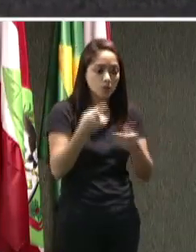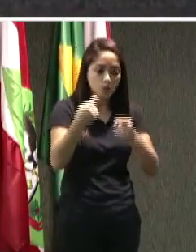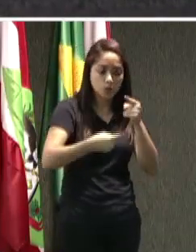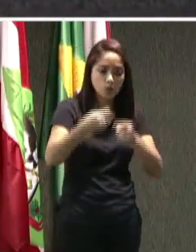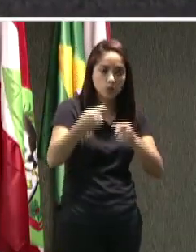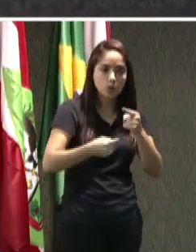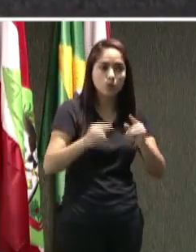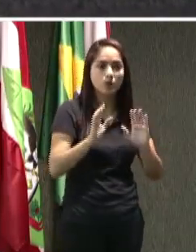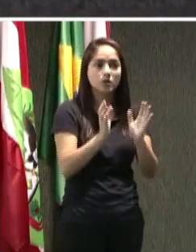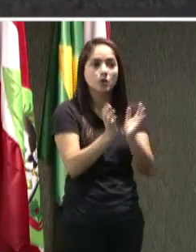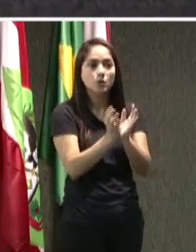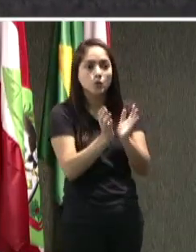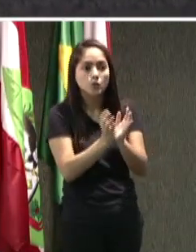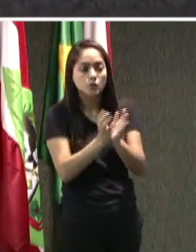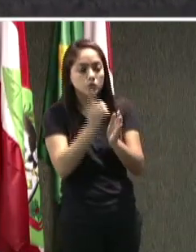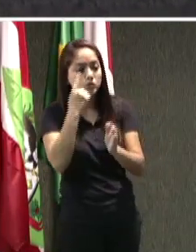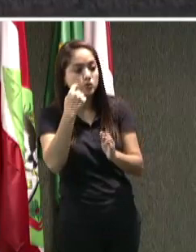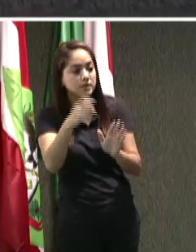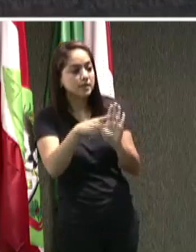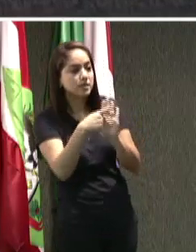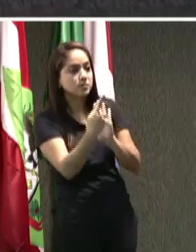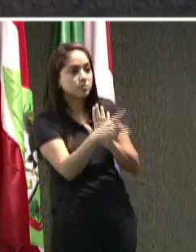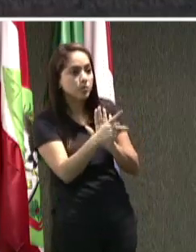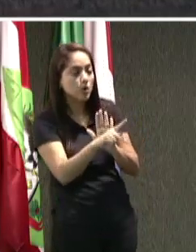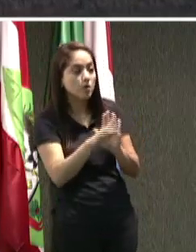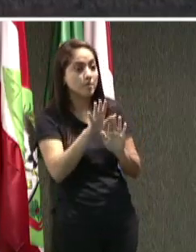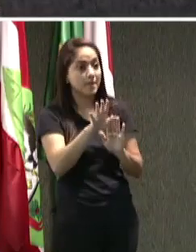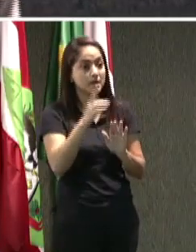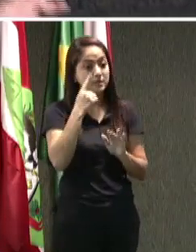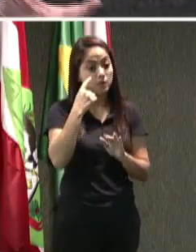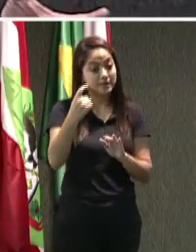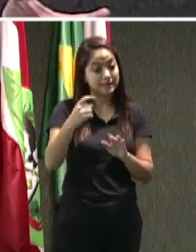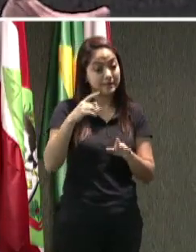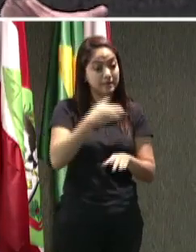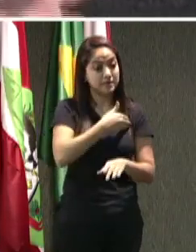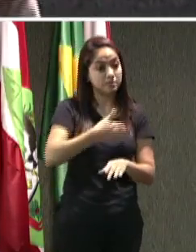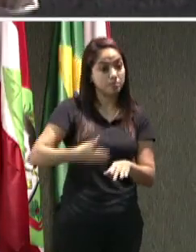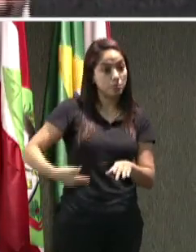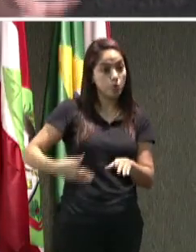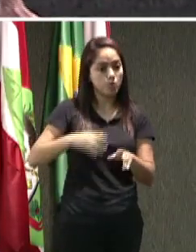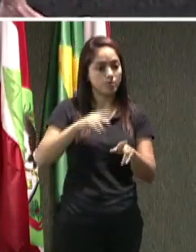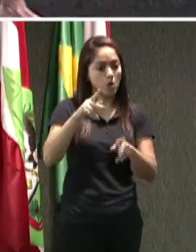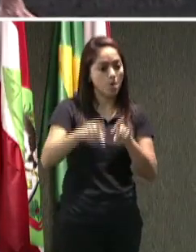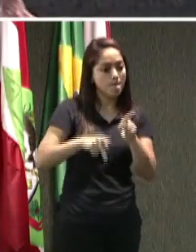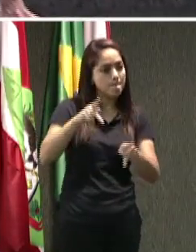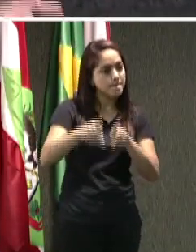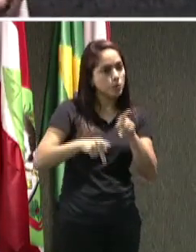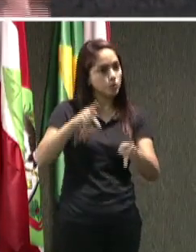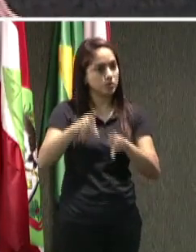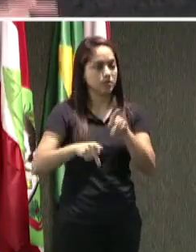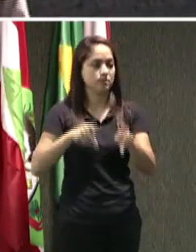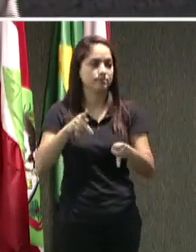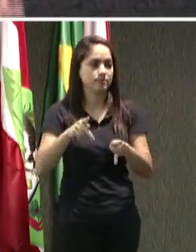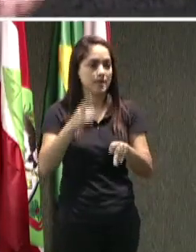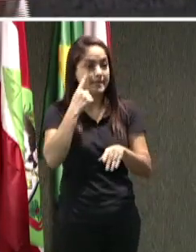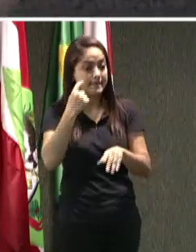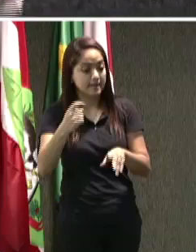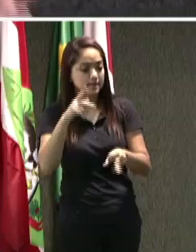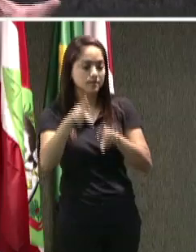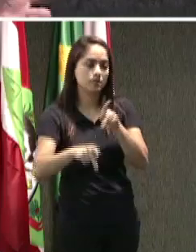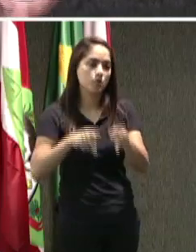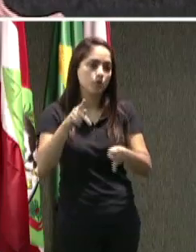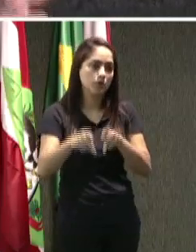um grupo com o seu interesse, é o interesse público que deve prevalecer. Sempre o